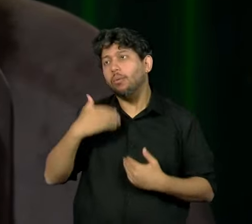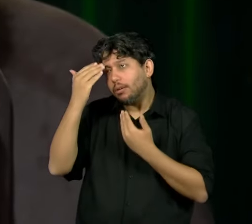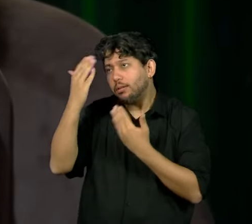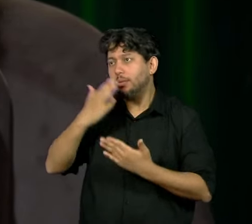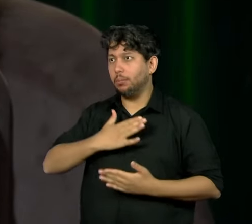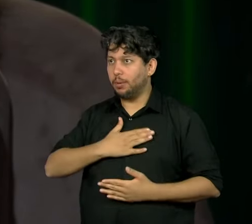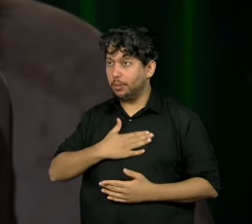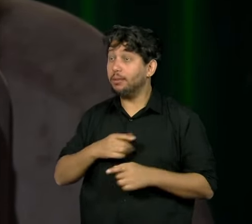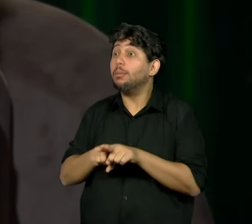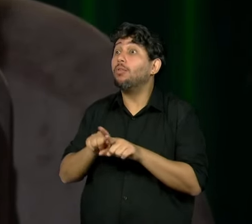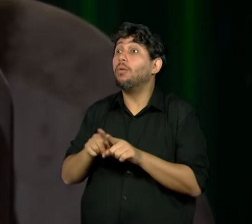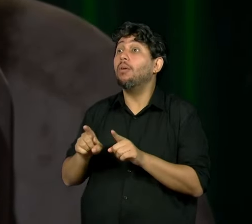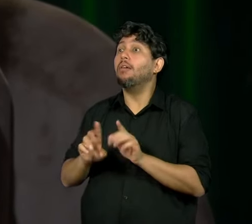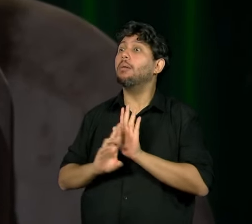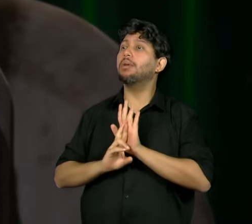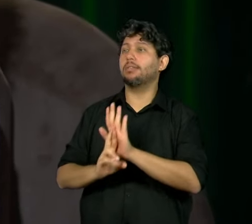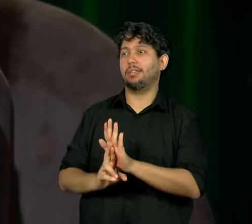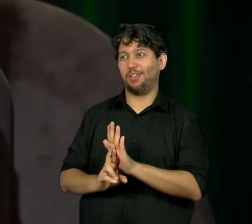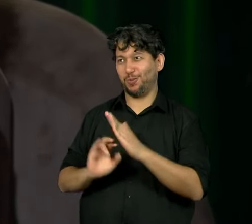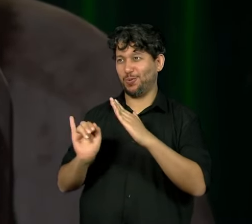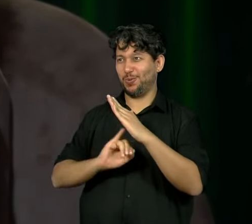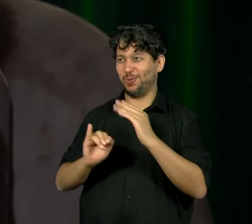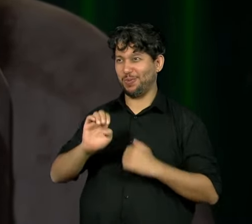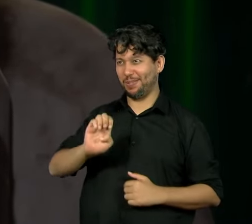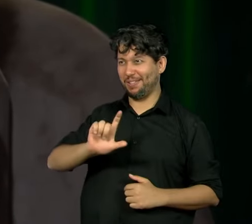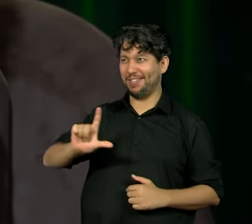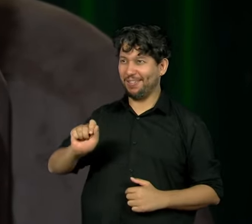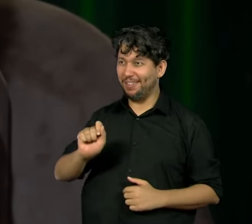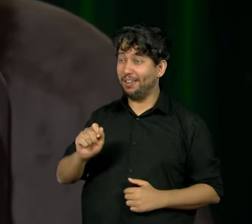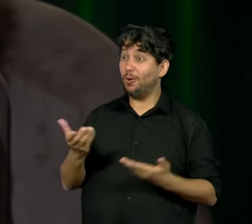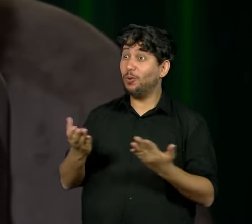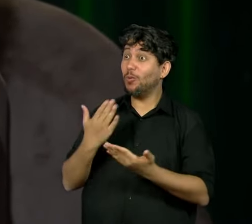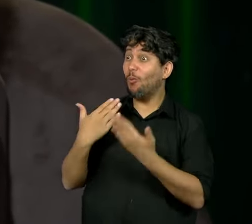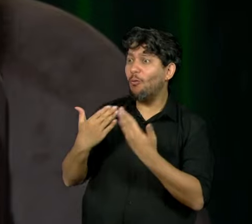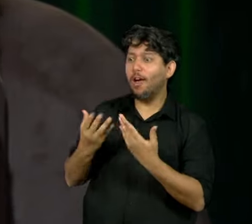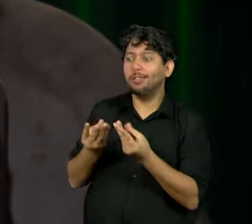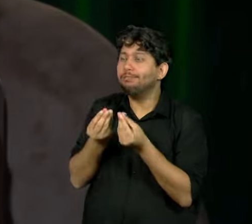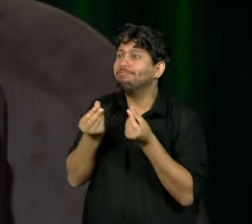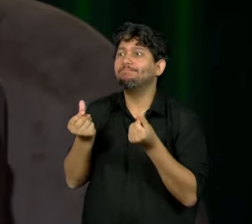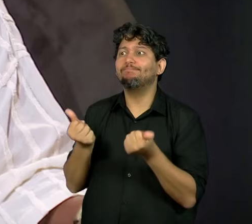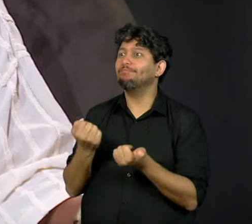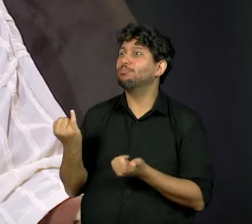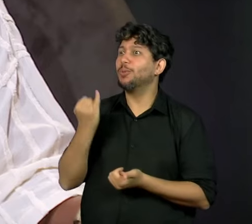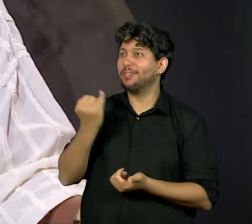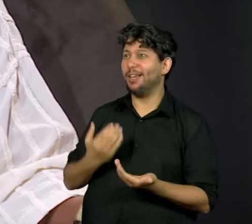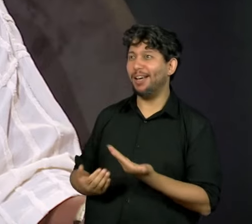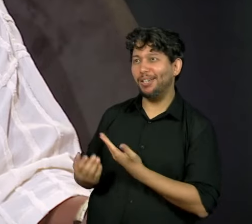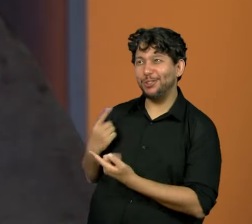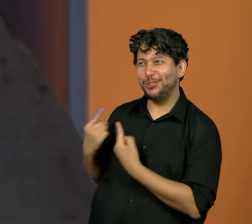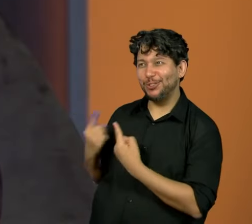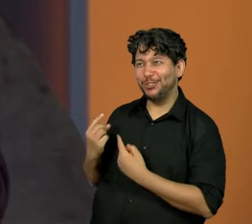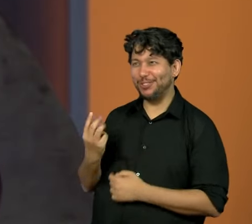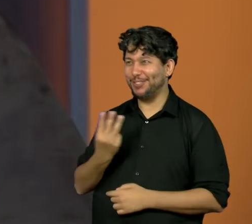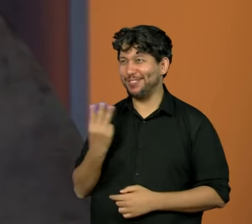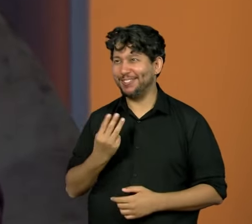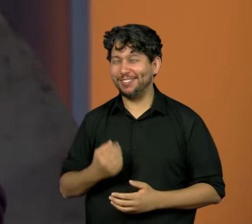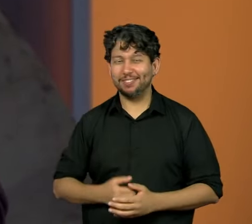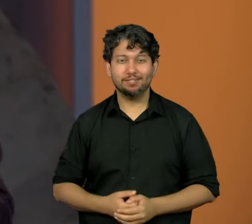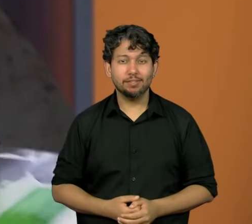do Instituto ELA também, né, essa conversa riquíssima que a gente teve aqui com o senhor e com o Nabor também. E a você,